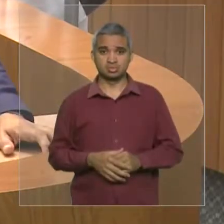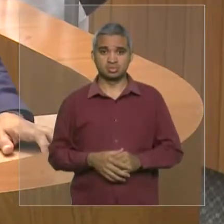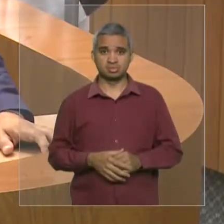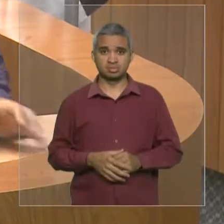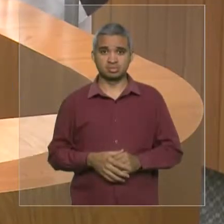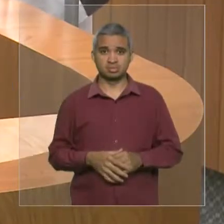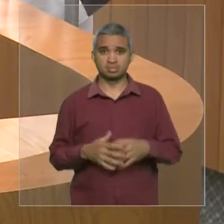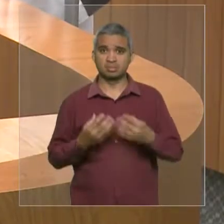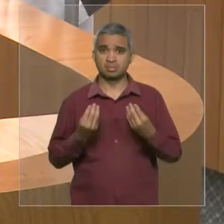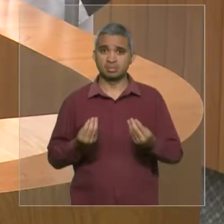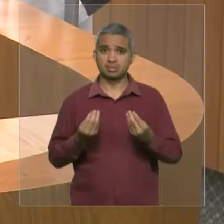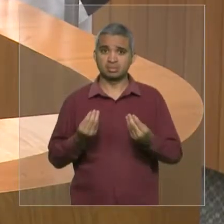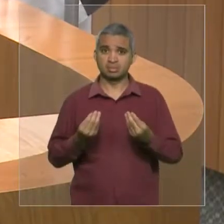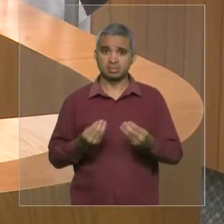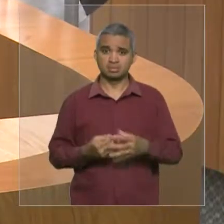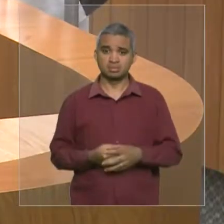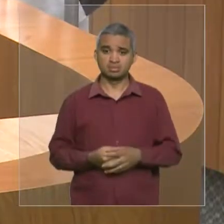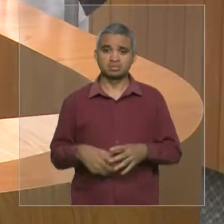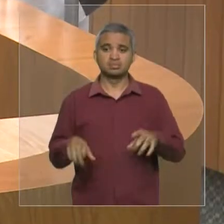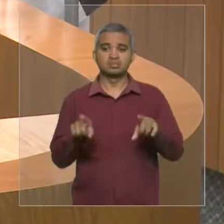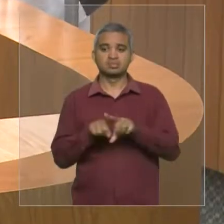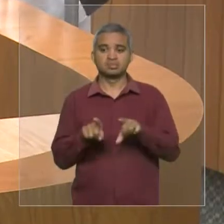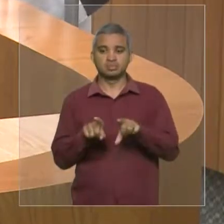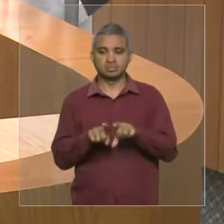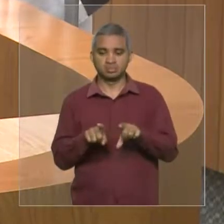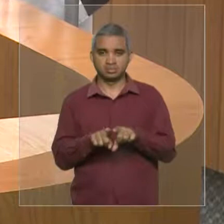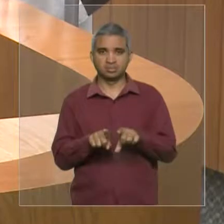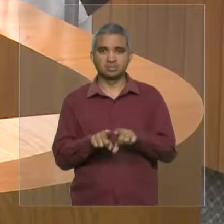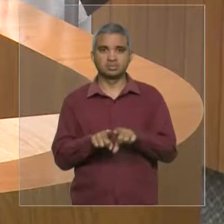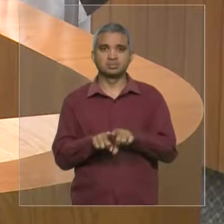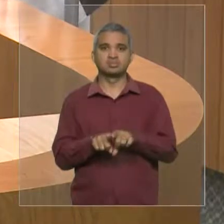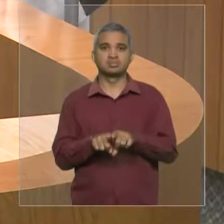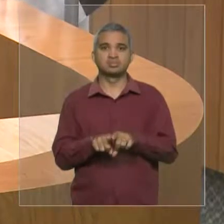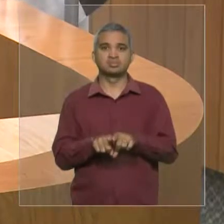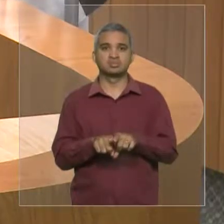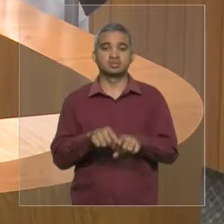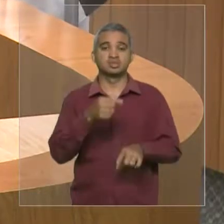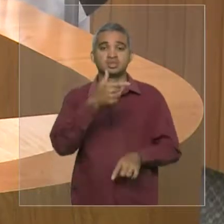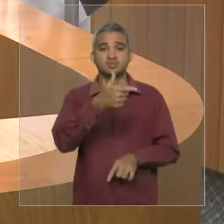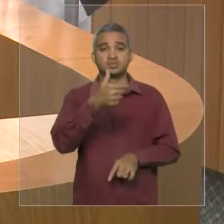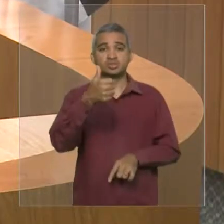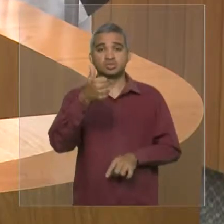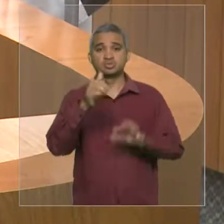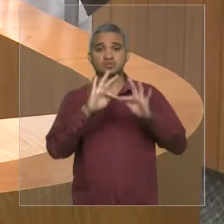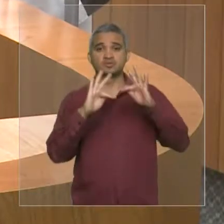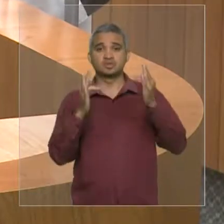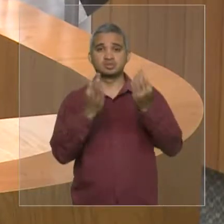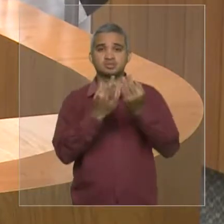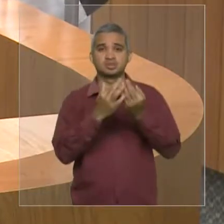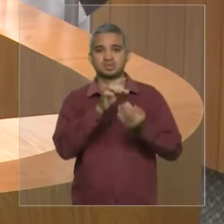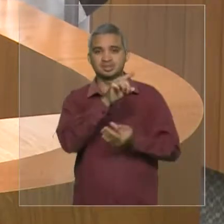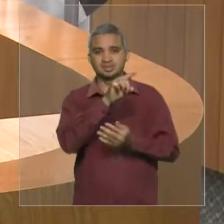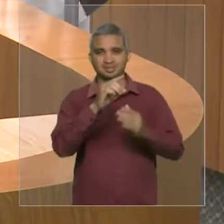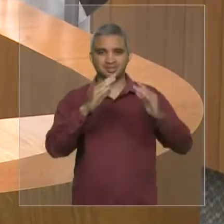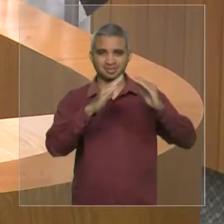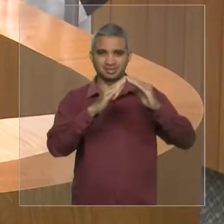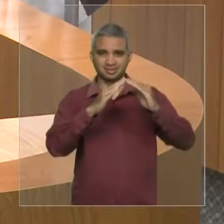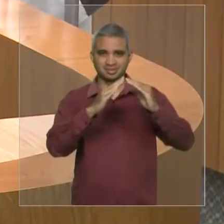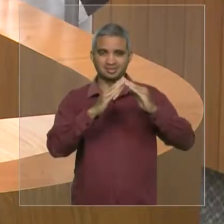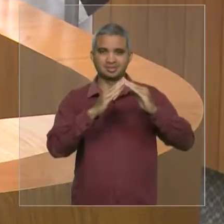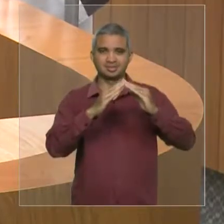dos Leões. Da mesma forma, para retirar 21 famílias das suas casas, para